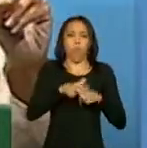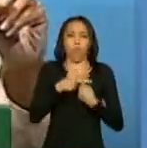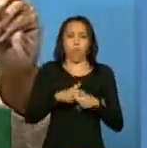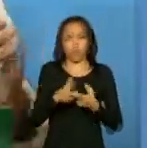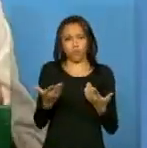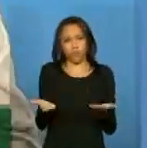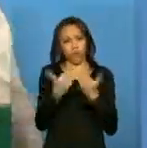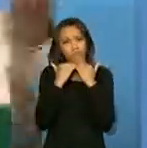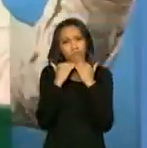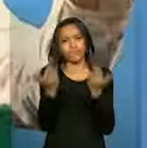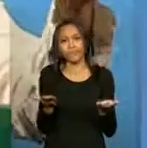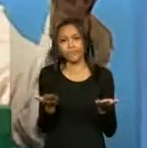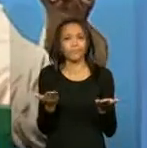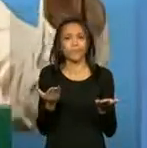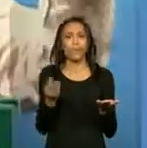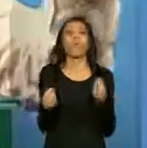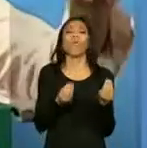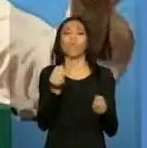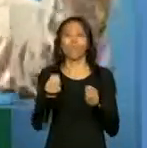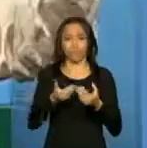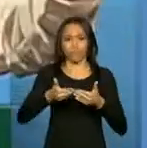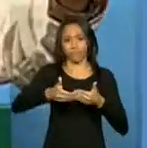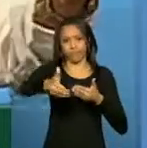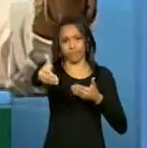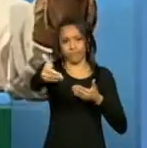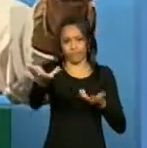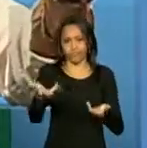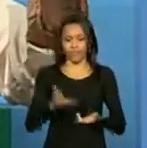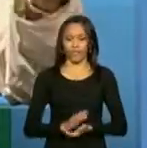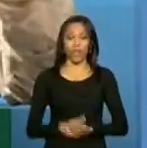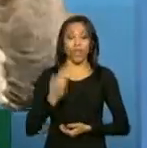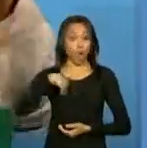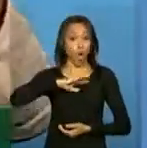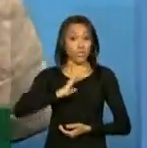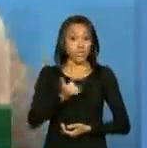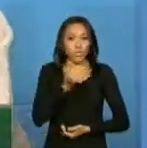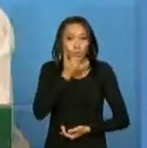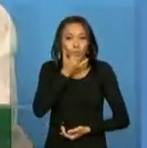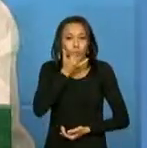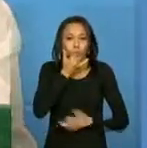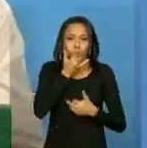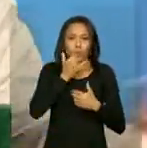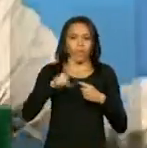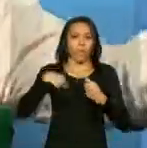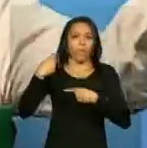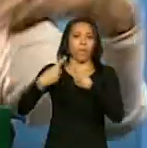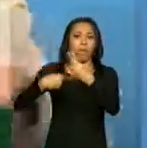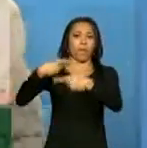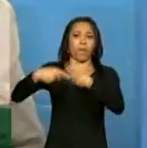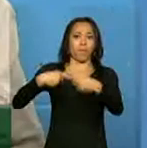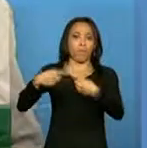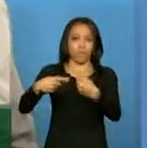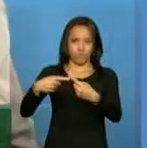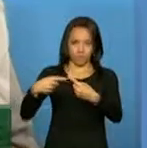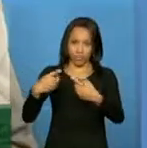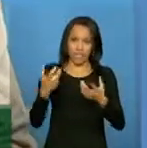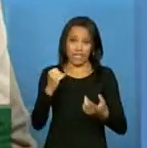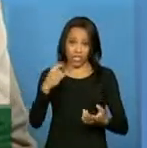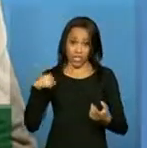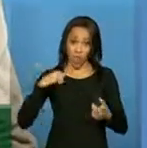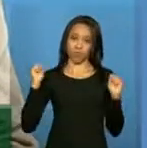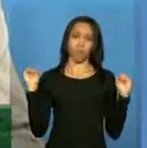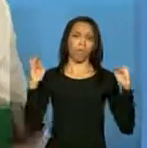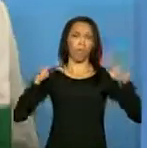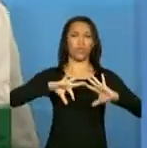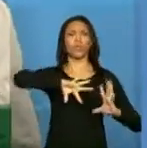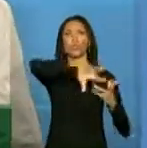aí a história não vai nos poupar. Não seremos perdoados pelas próximas gerações, porque se viemos aqui, de diferentes